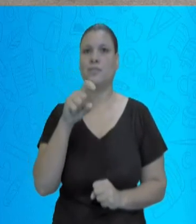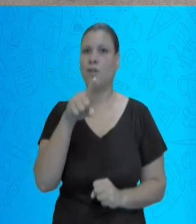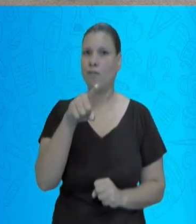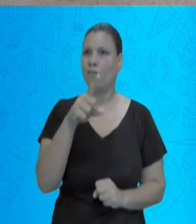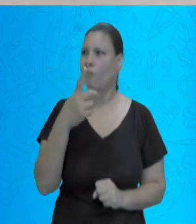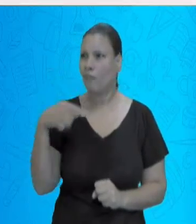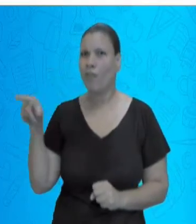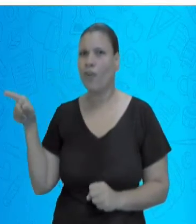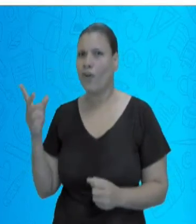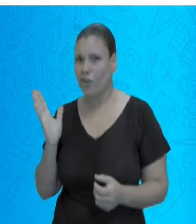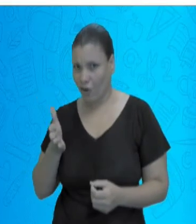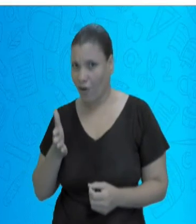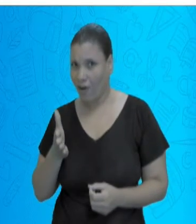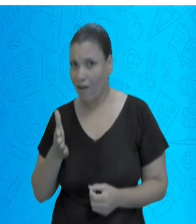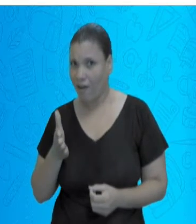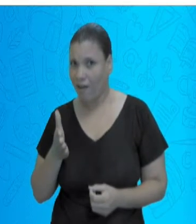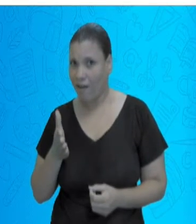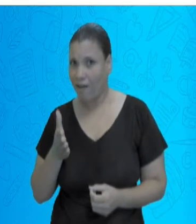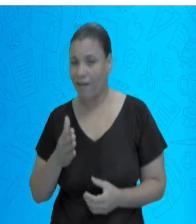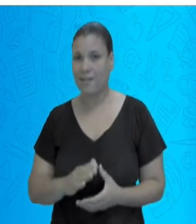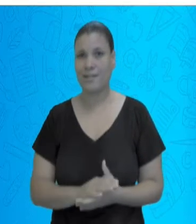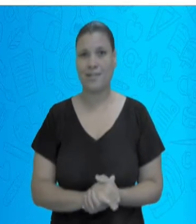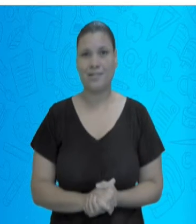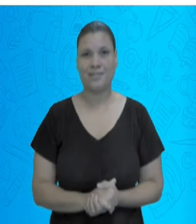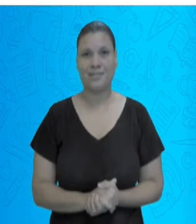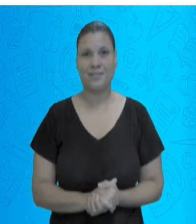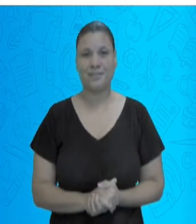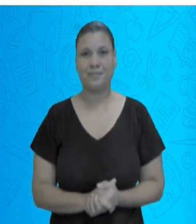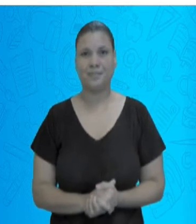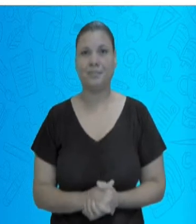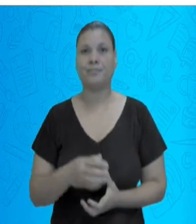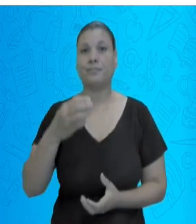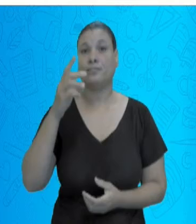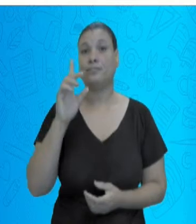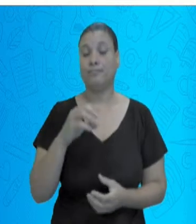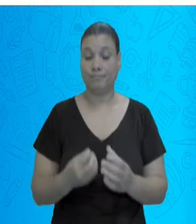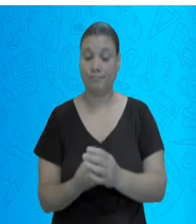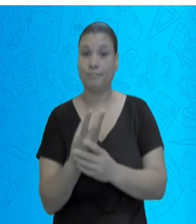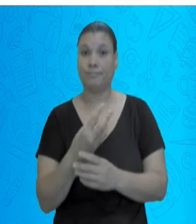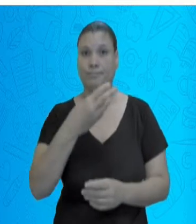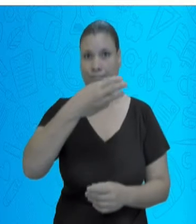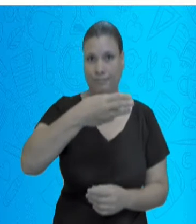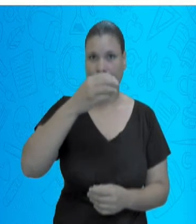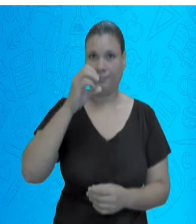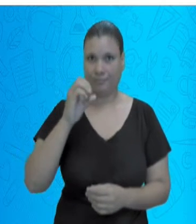O Museu da Cidade foi fundado em 30 de janeiro de